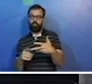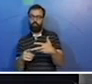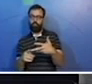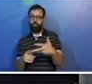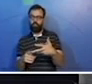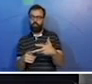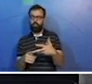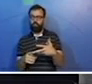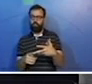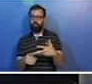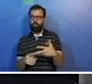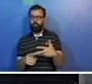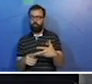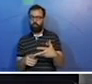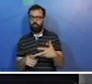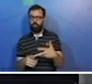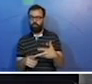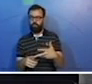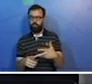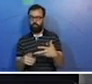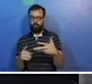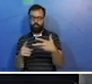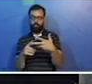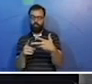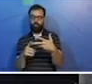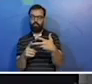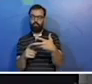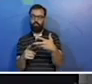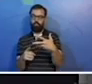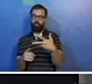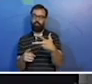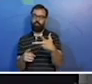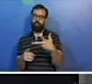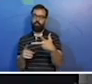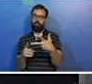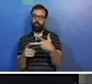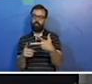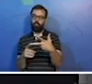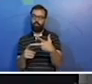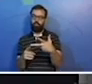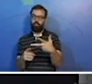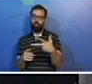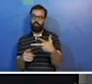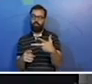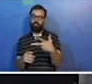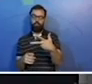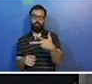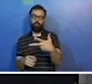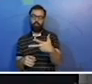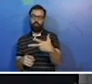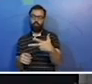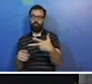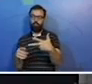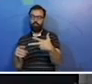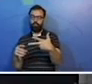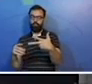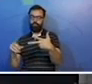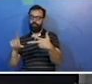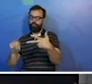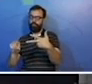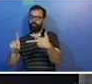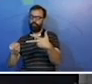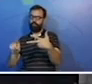carpa. Se eu já representei a truta, eu vou mudar. Alga, carpa,